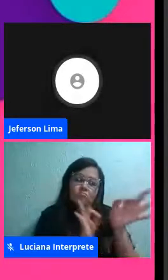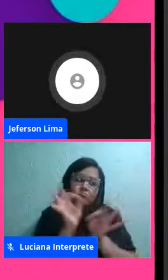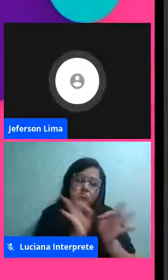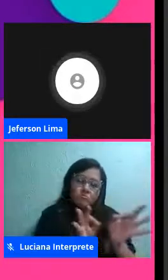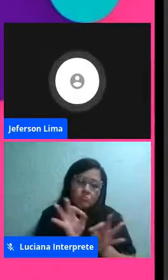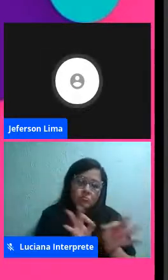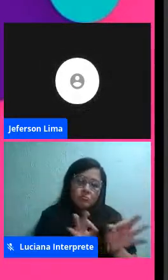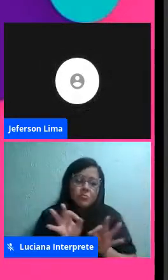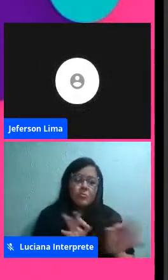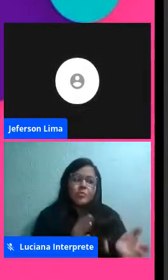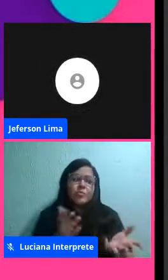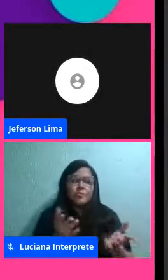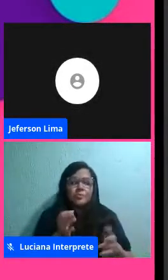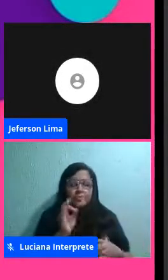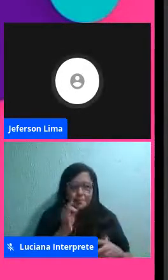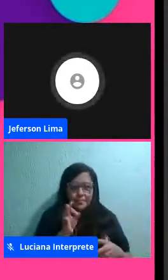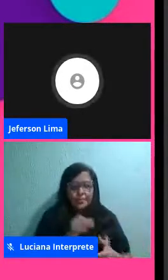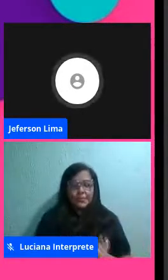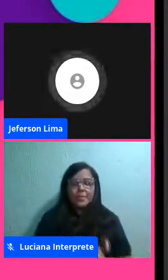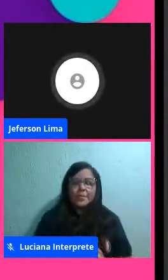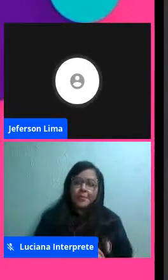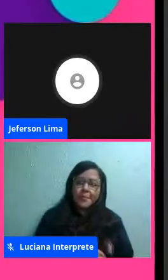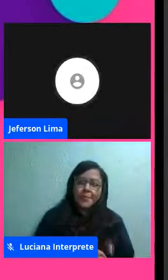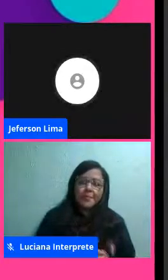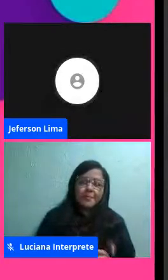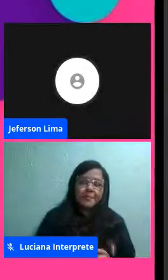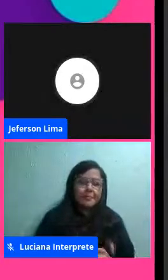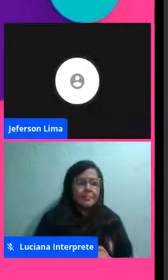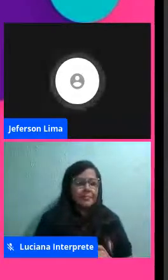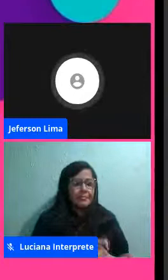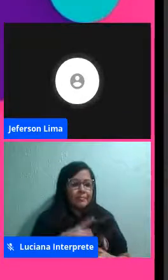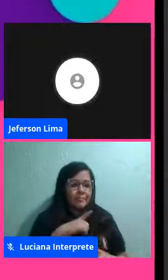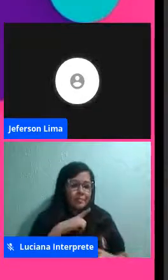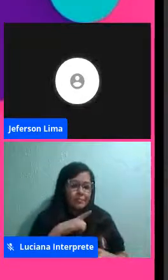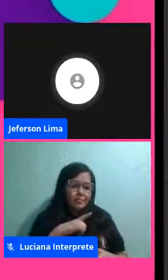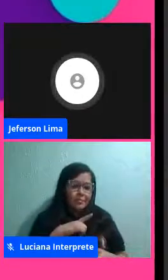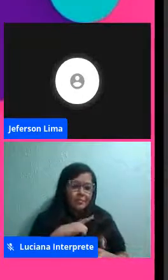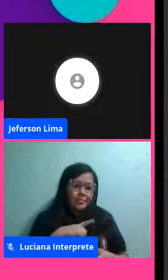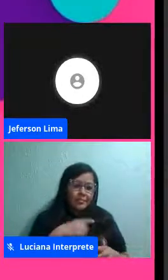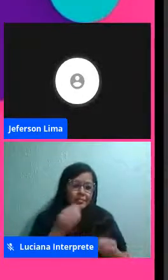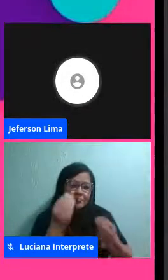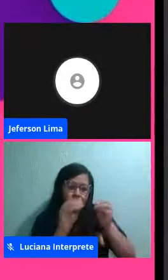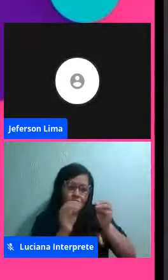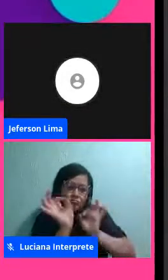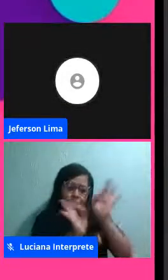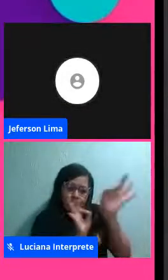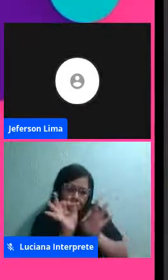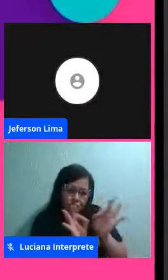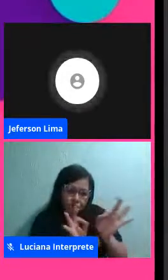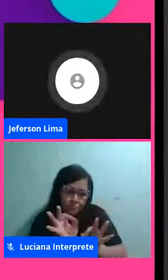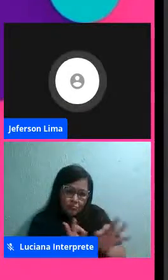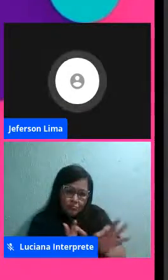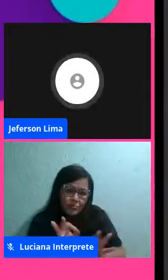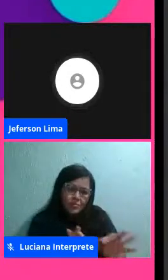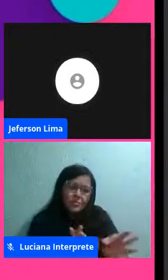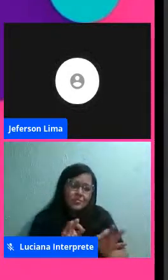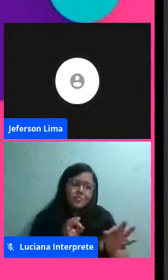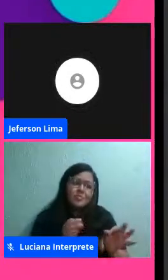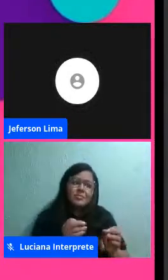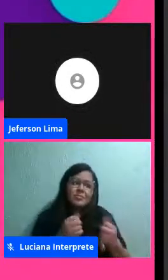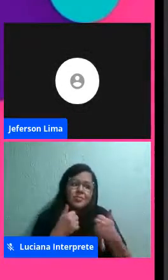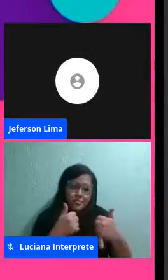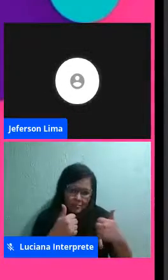E a gente não está esperando. Então, botar um async aqui. Melhor, botar um async aqui, botar um await aqui. Certinho?